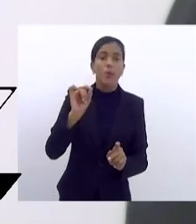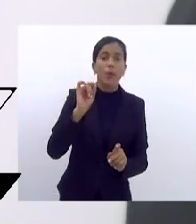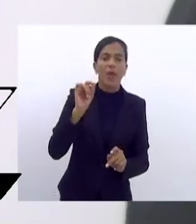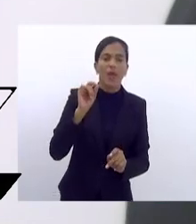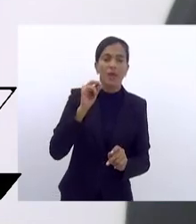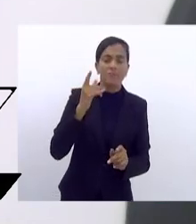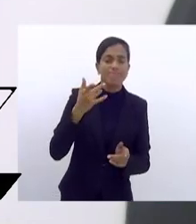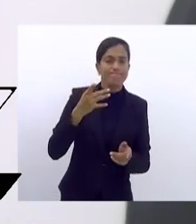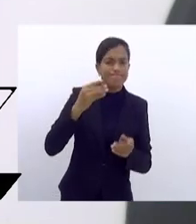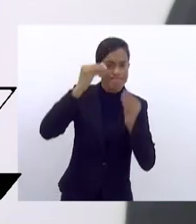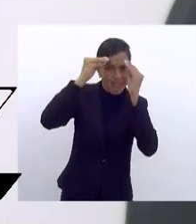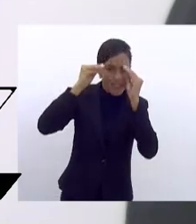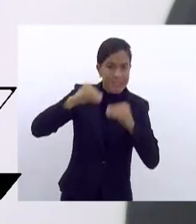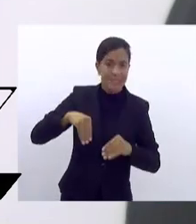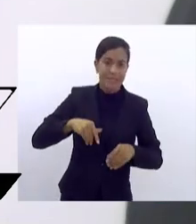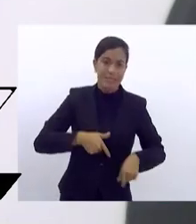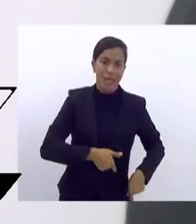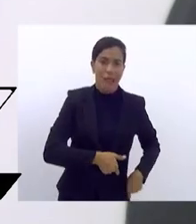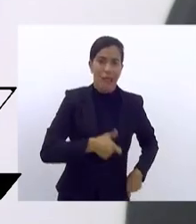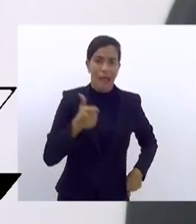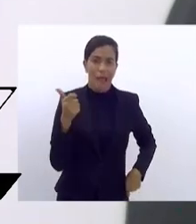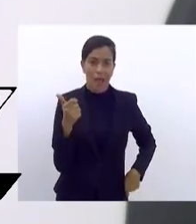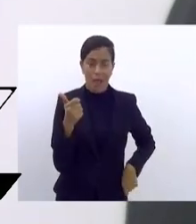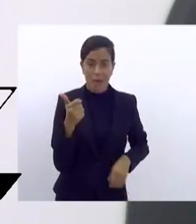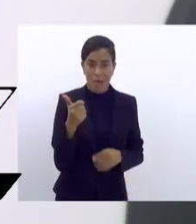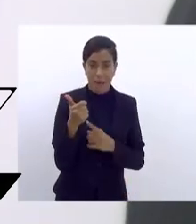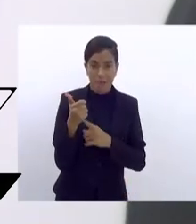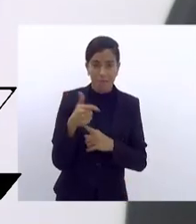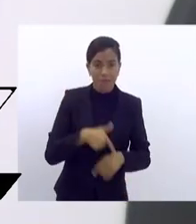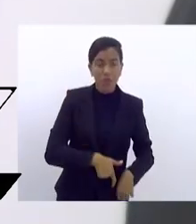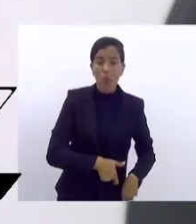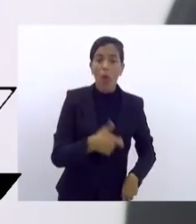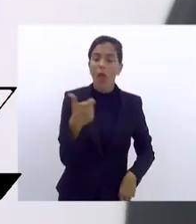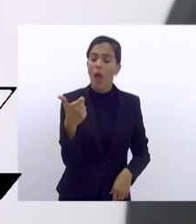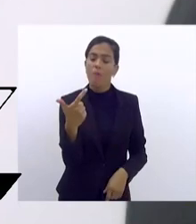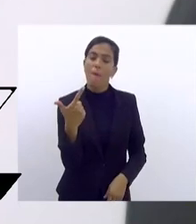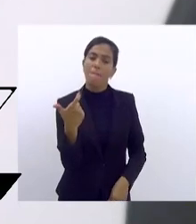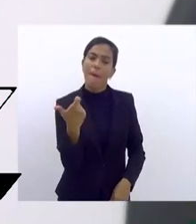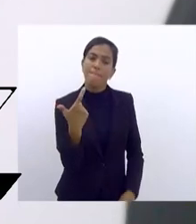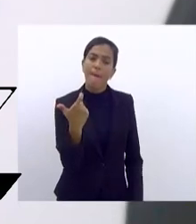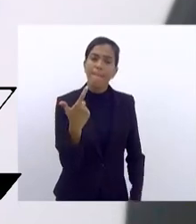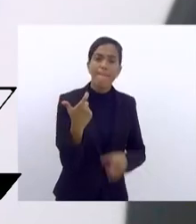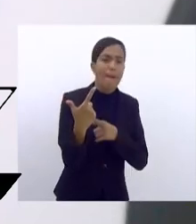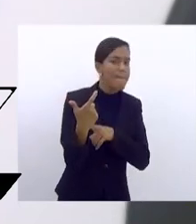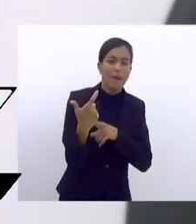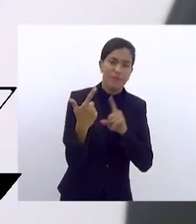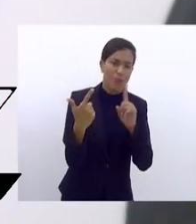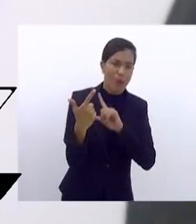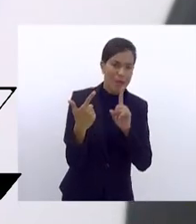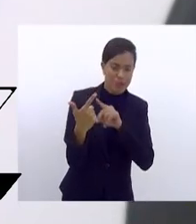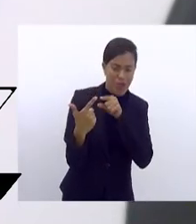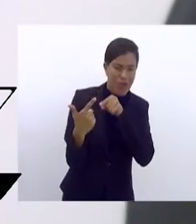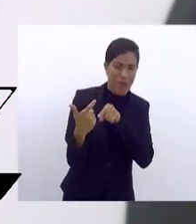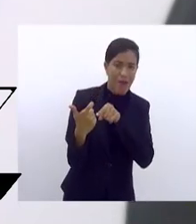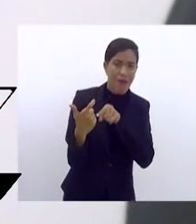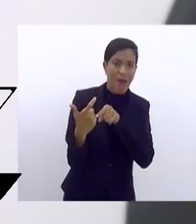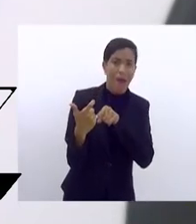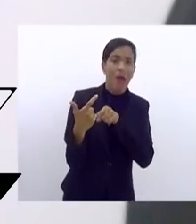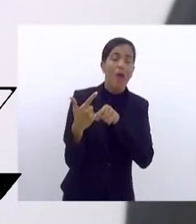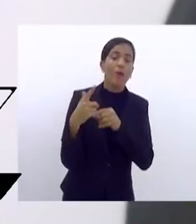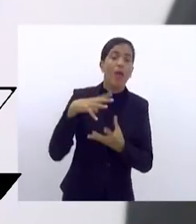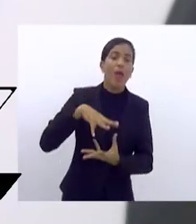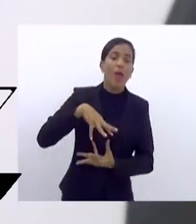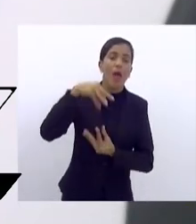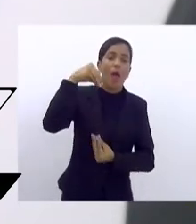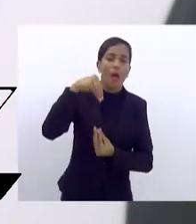mas esse desarmamento não é tão somente o armamento físico que muitas das vezes querem impor mas é o desarmamento da alma